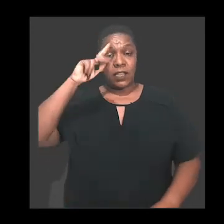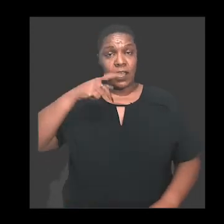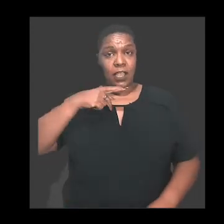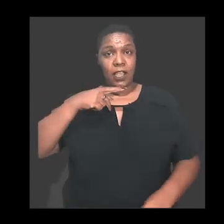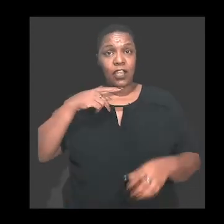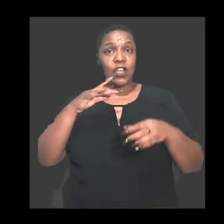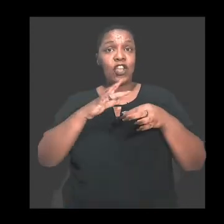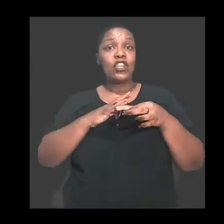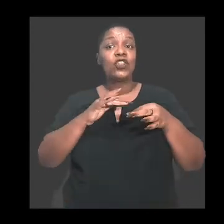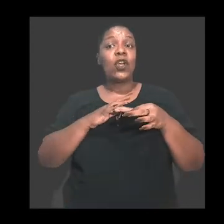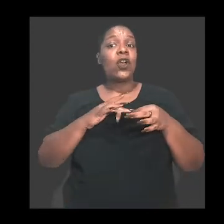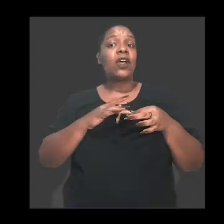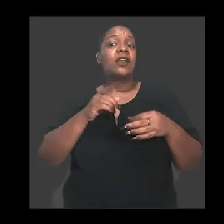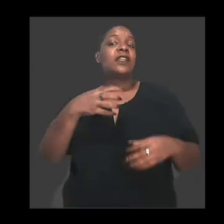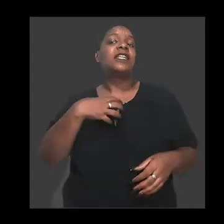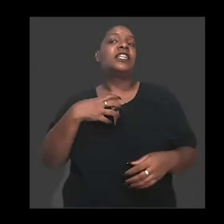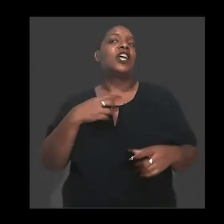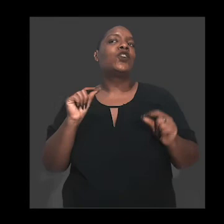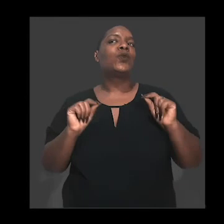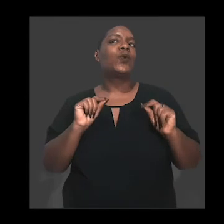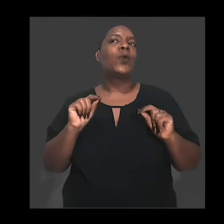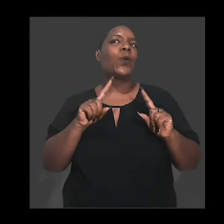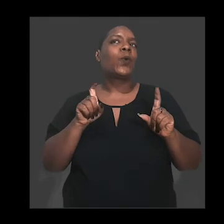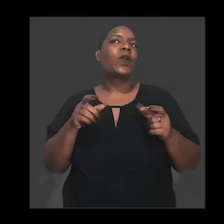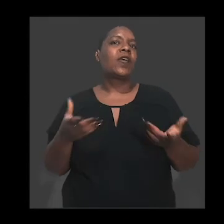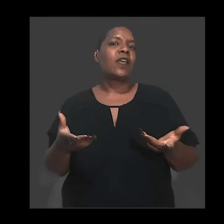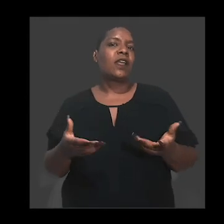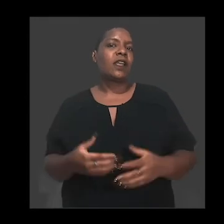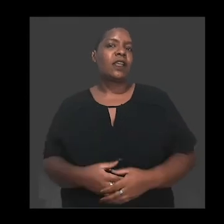Quando você se toca, o que que você sente?